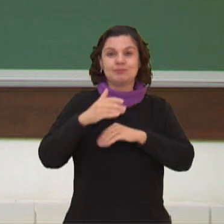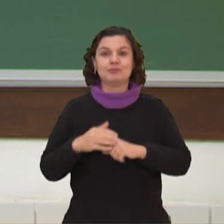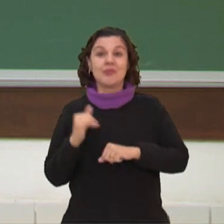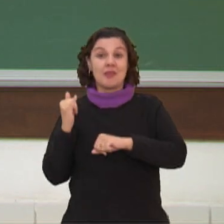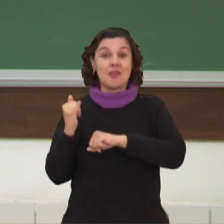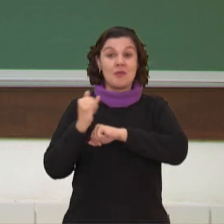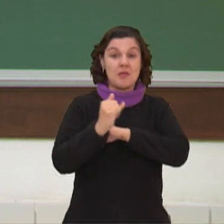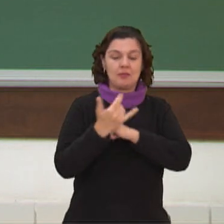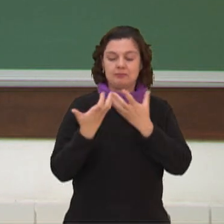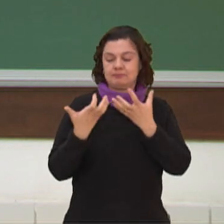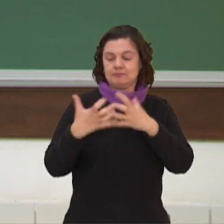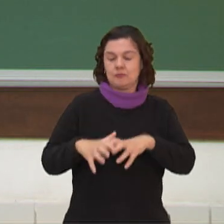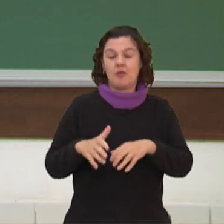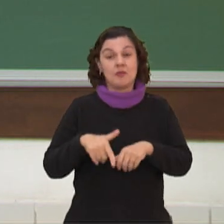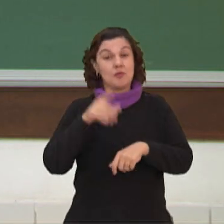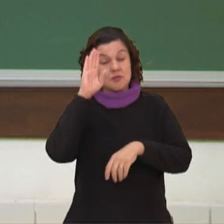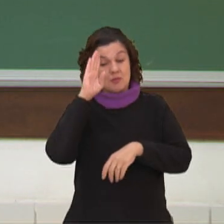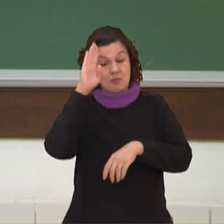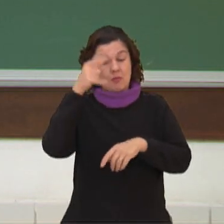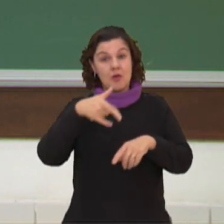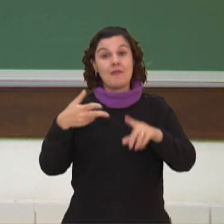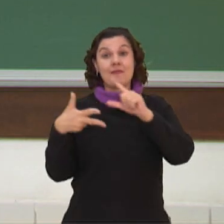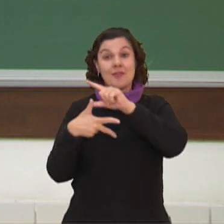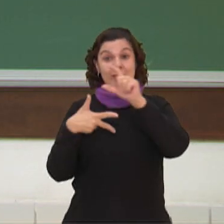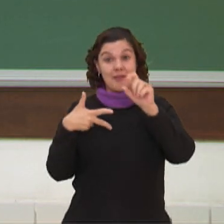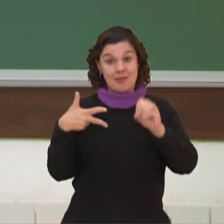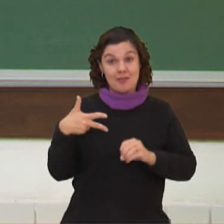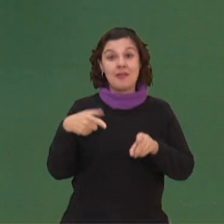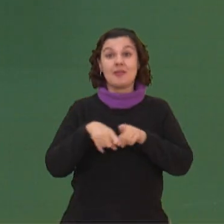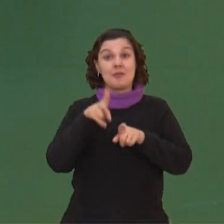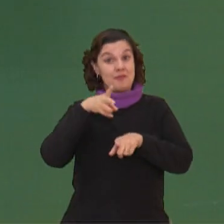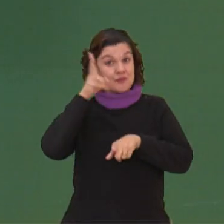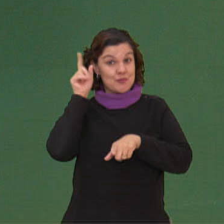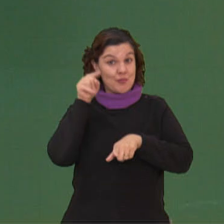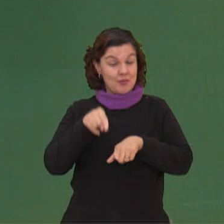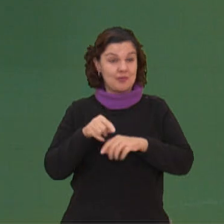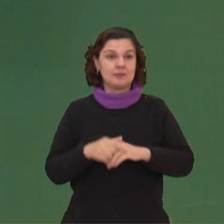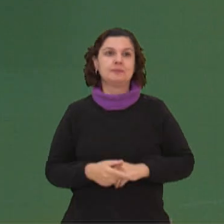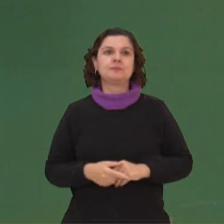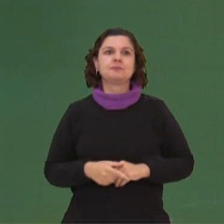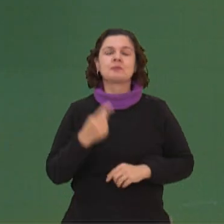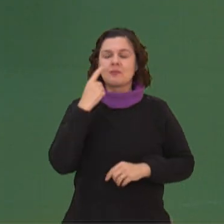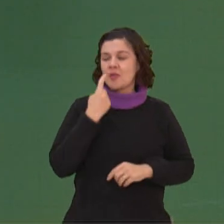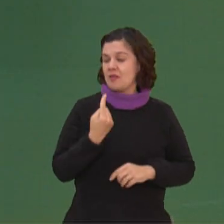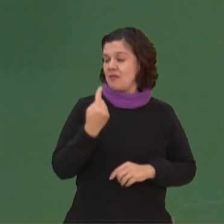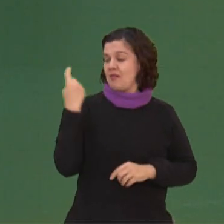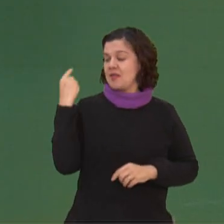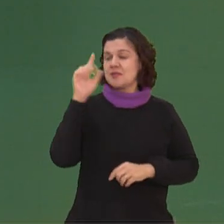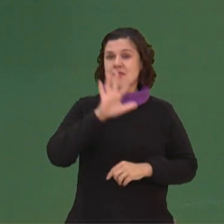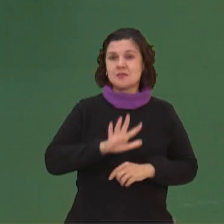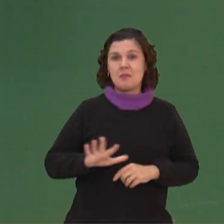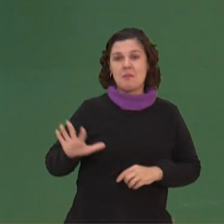os vestibulares, inclusive para o Enem. Este mapa aqui, eu quero que você pense, Brasil e